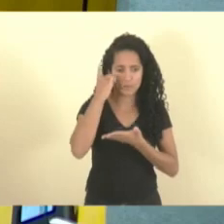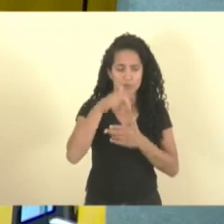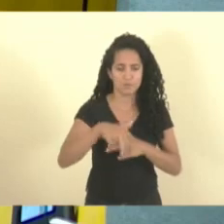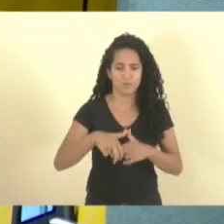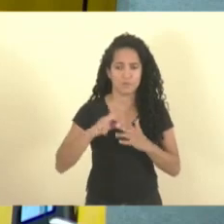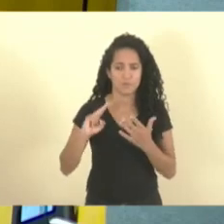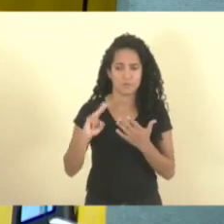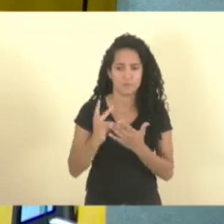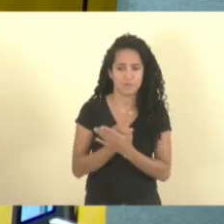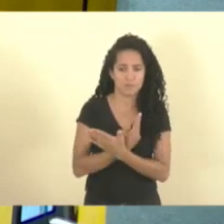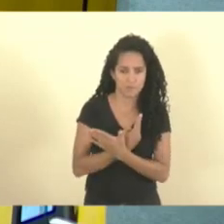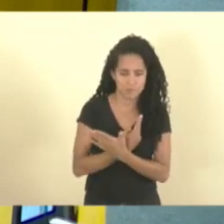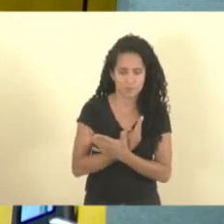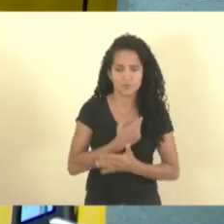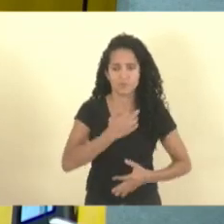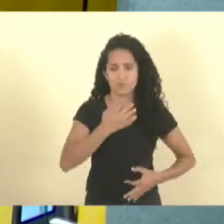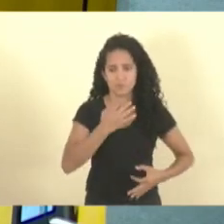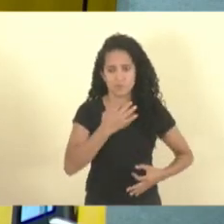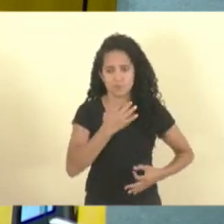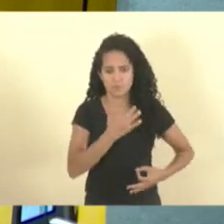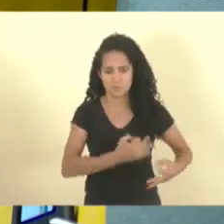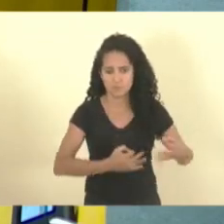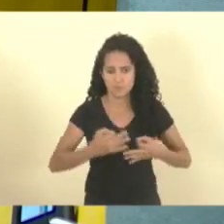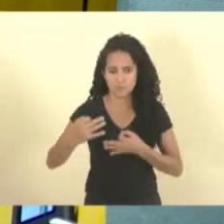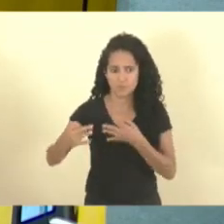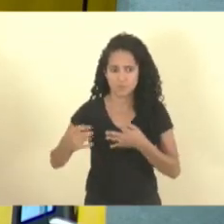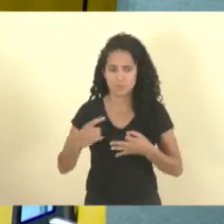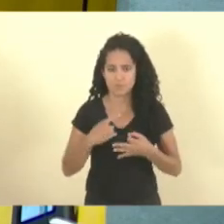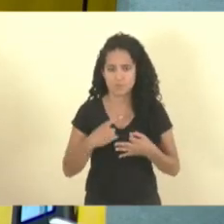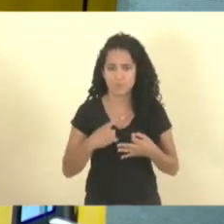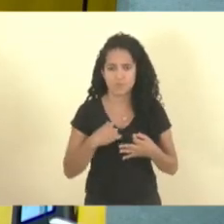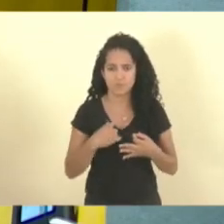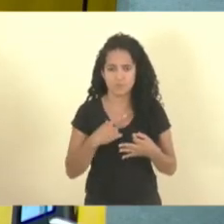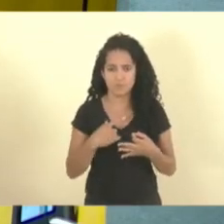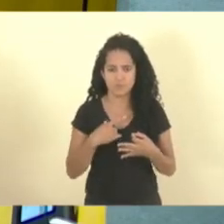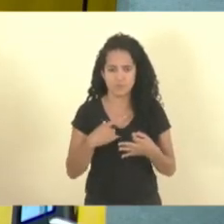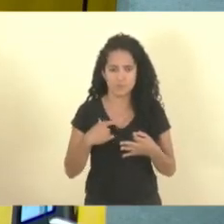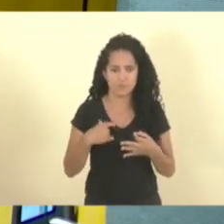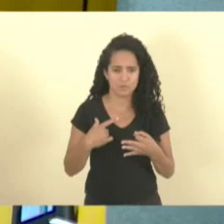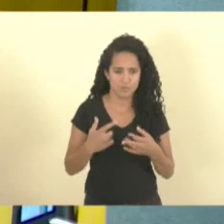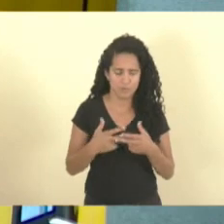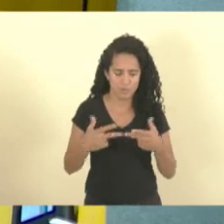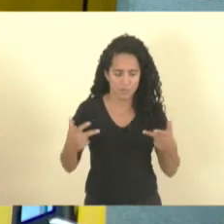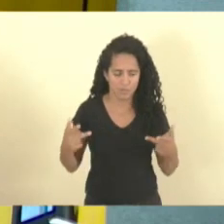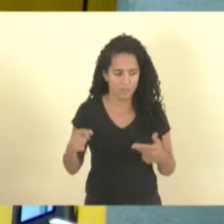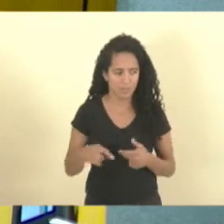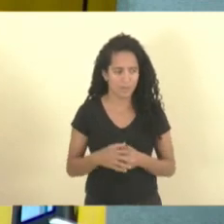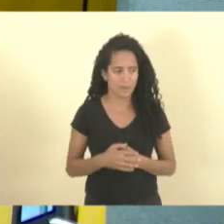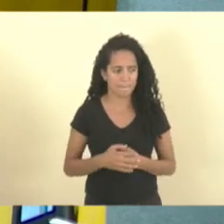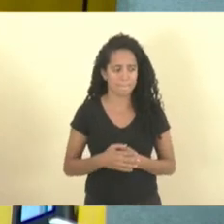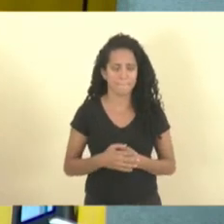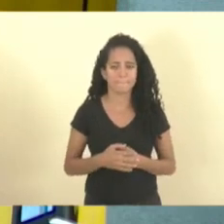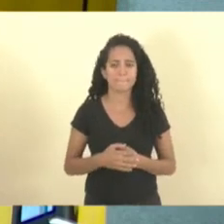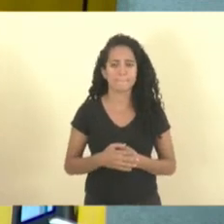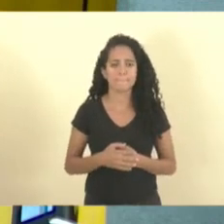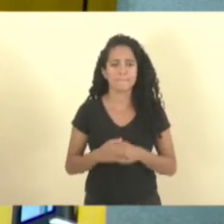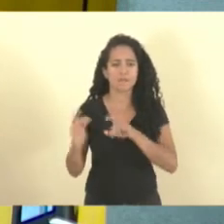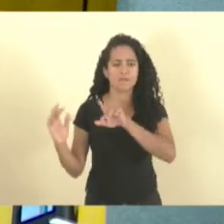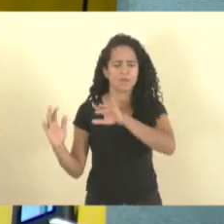questões judiciais que o clube passa, que o clube vem enfrentando.